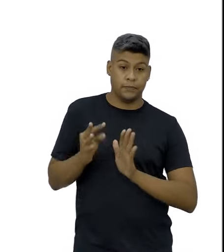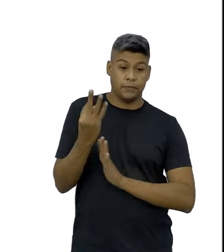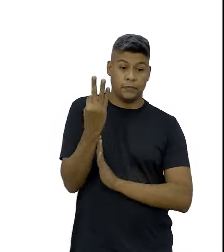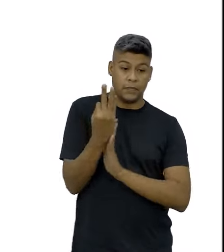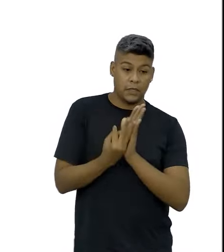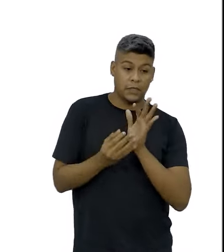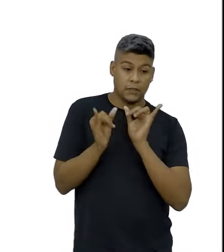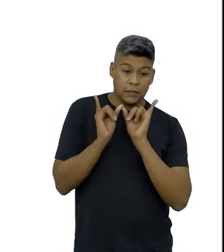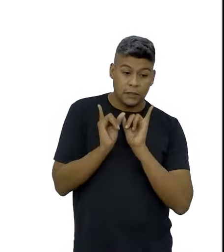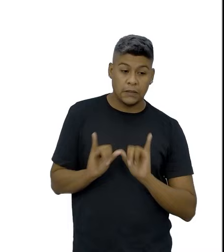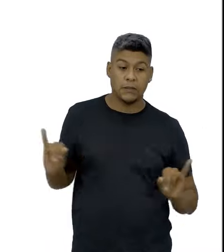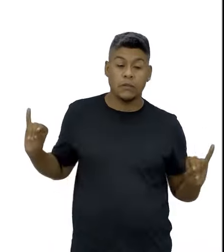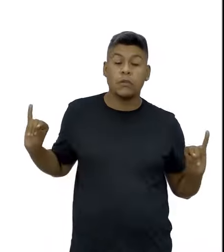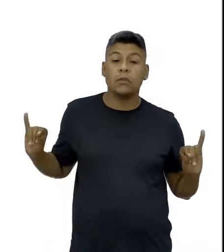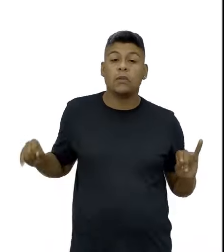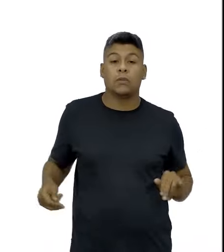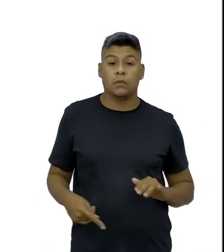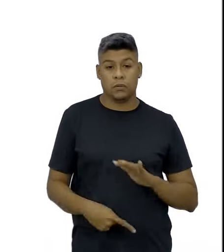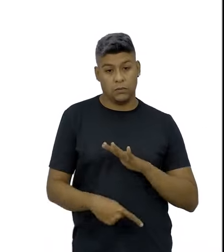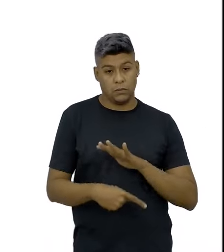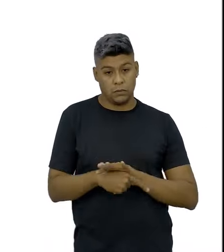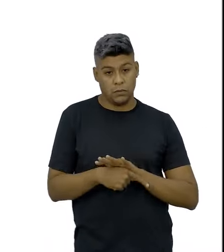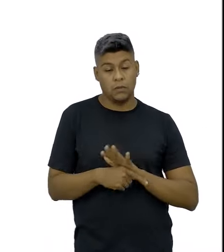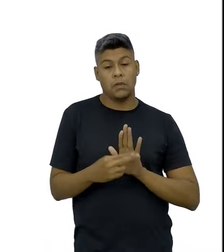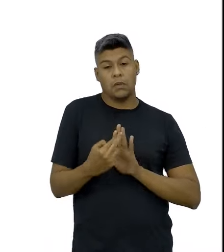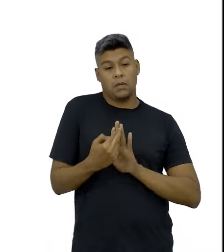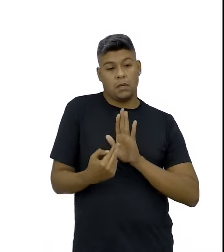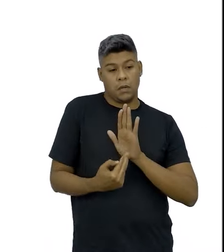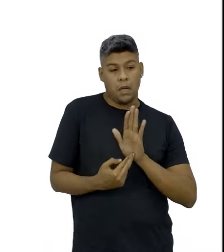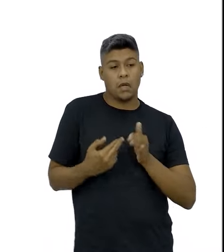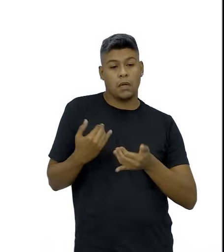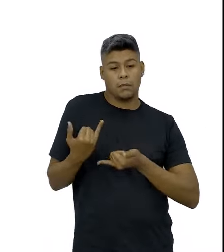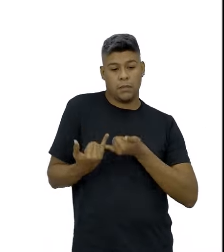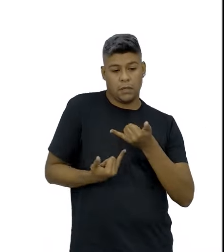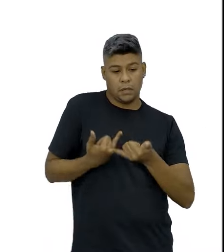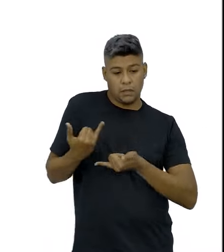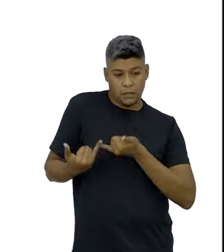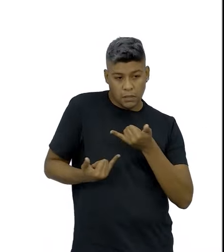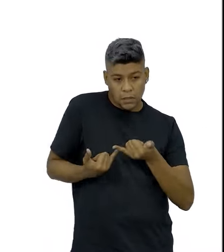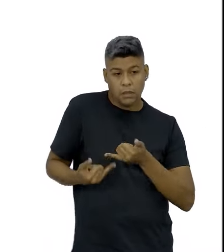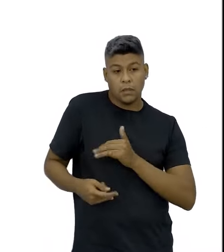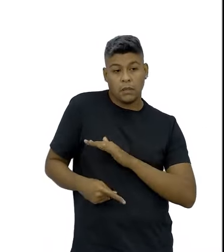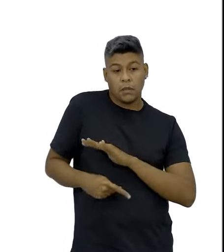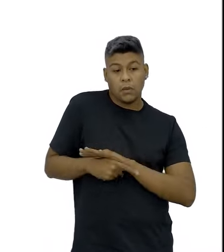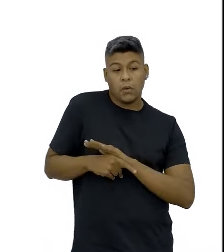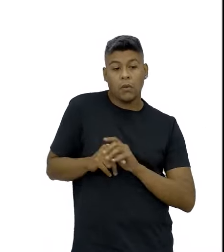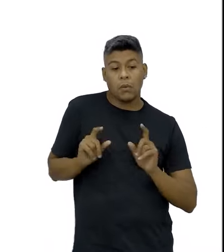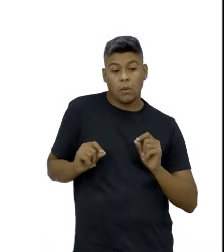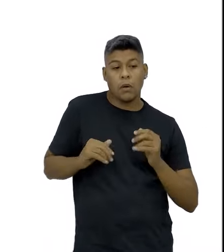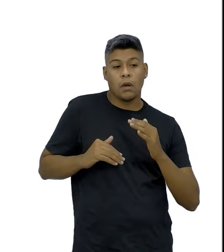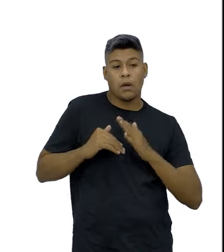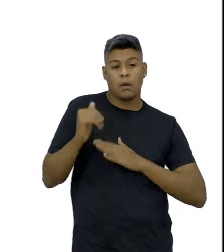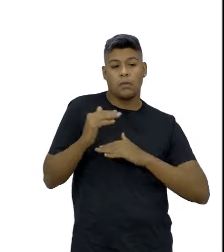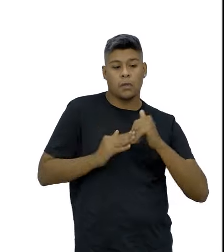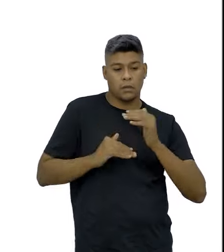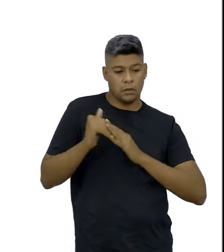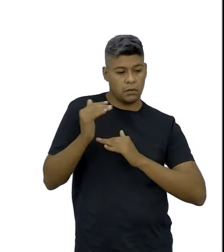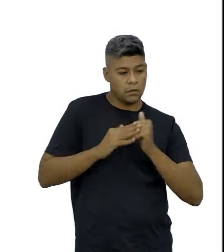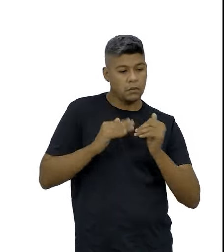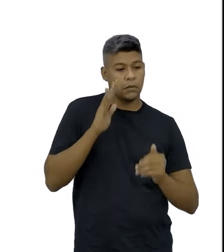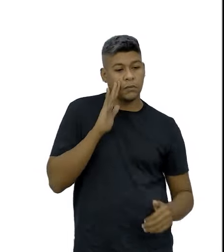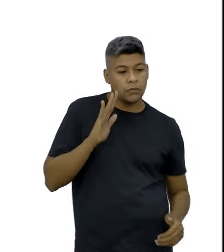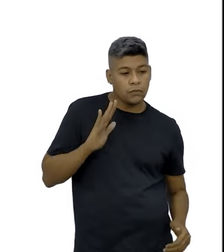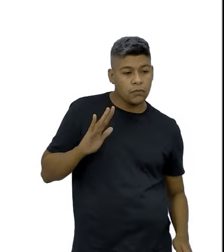informativos instrucionais, como é o caso das regras dos jogos e brincadeiras, trata-se de uma habilidade que é